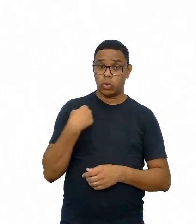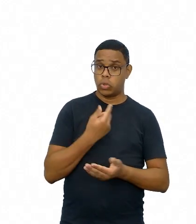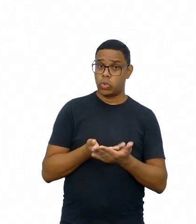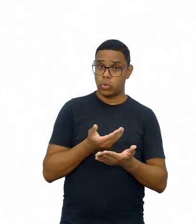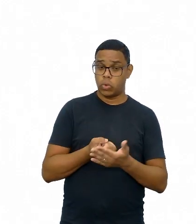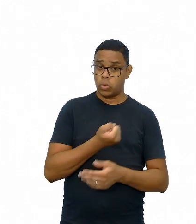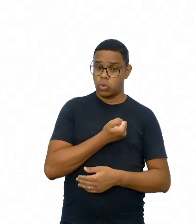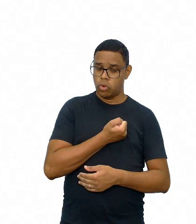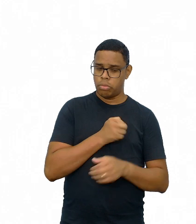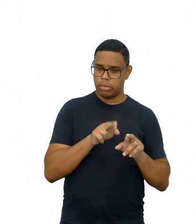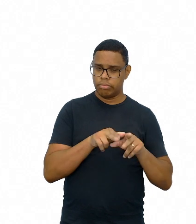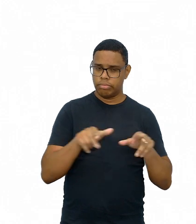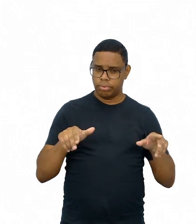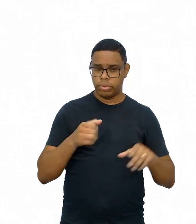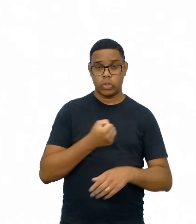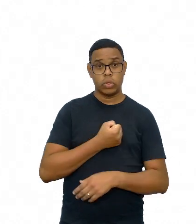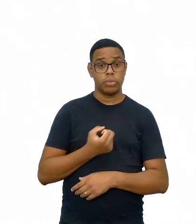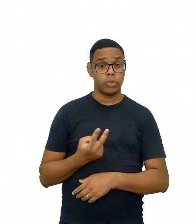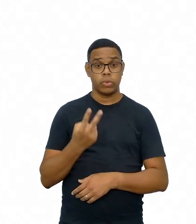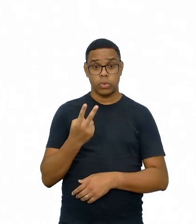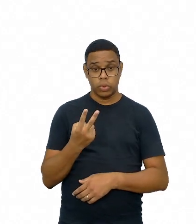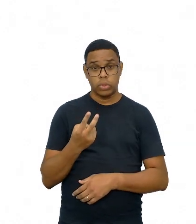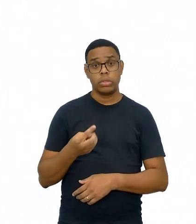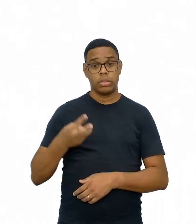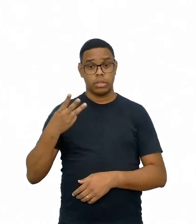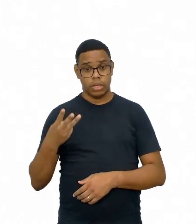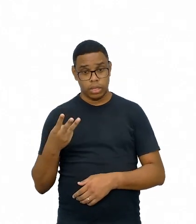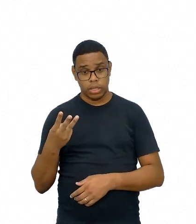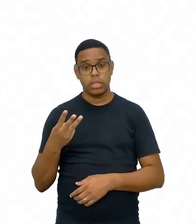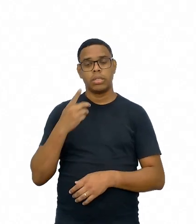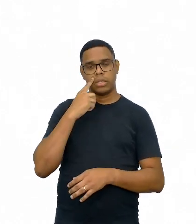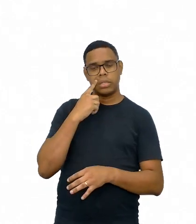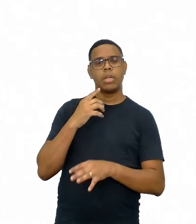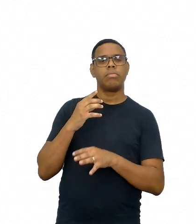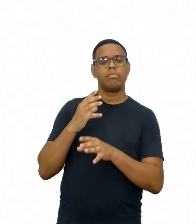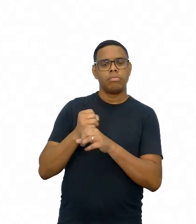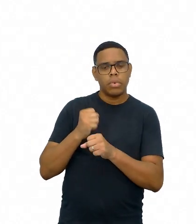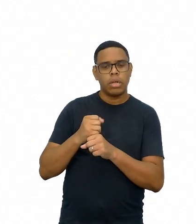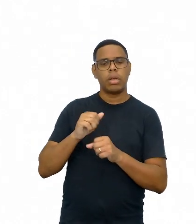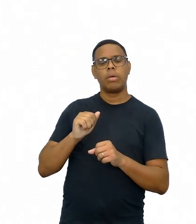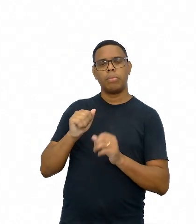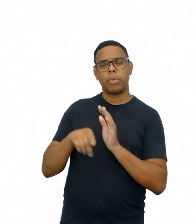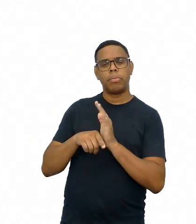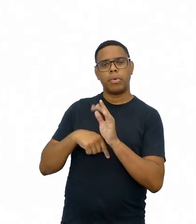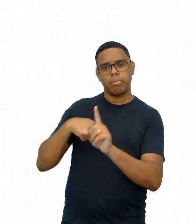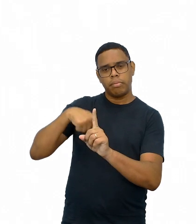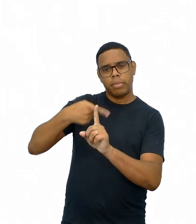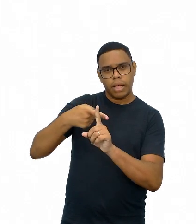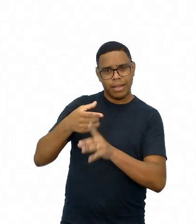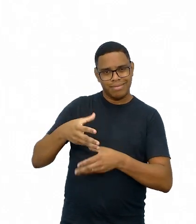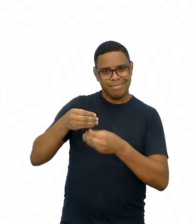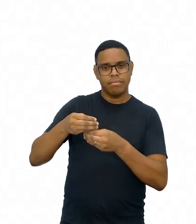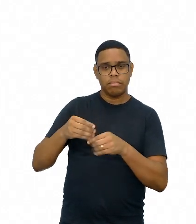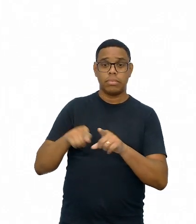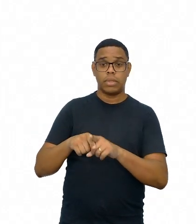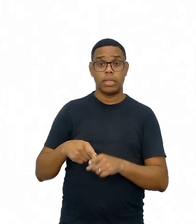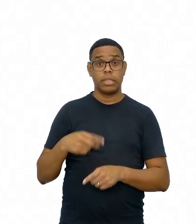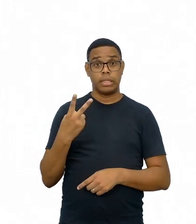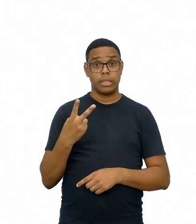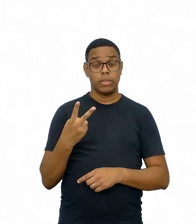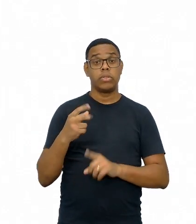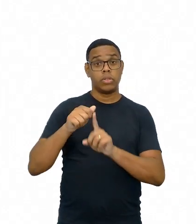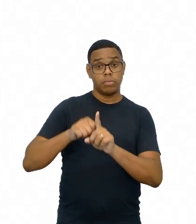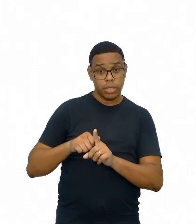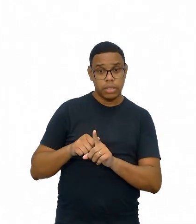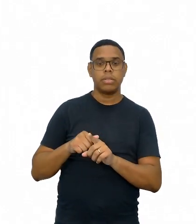os números, né, na sequência 2 e 3, nós vimos as operações, o campo aditivo. No segundo